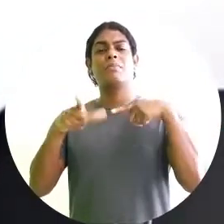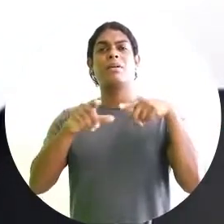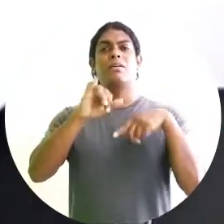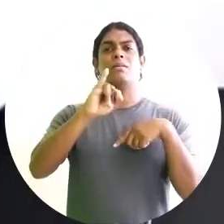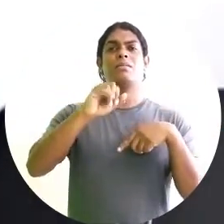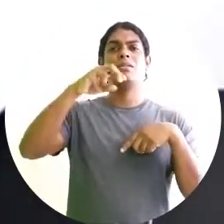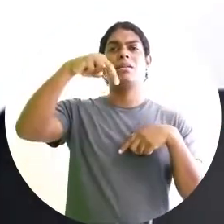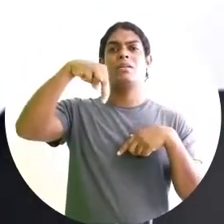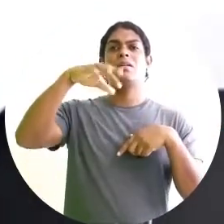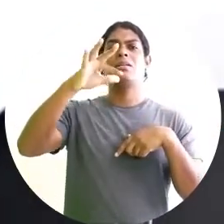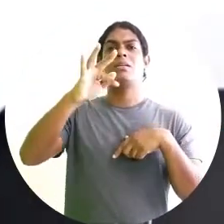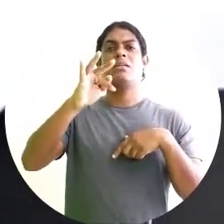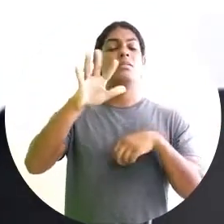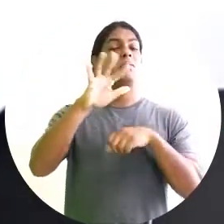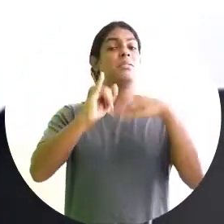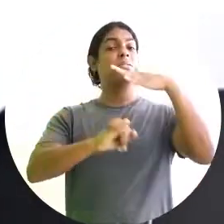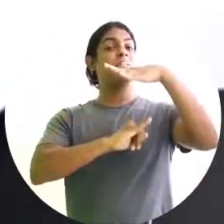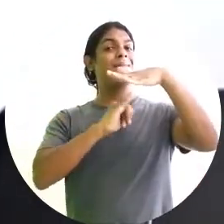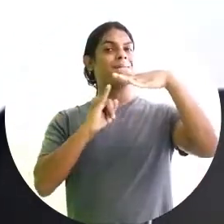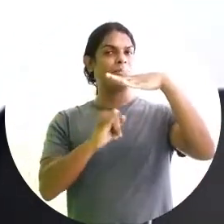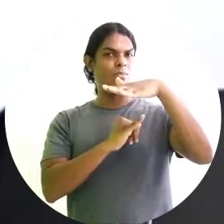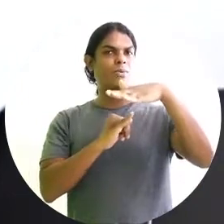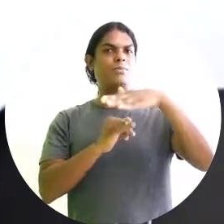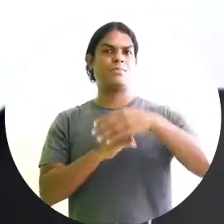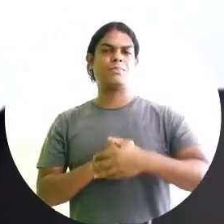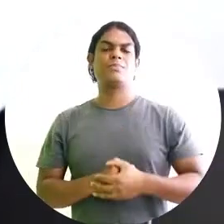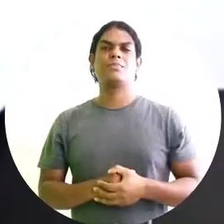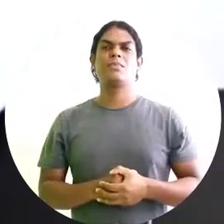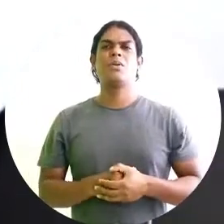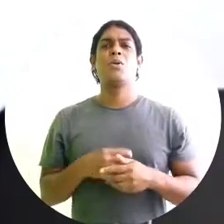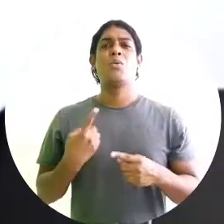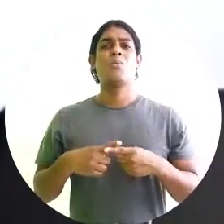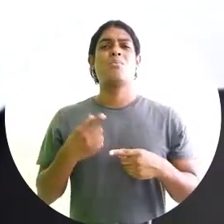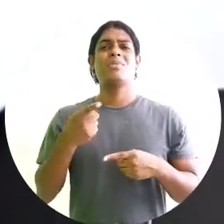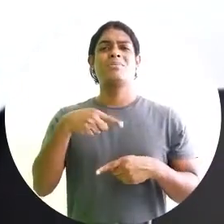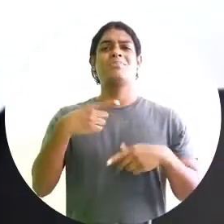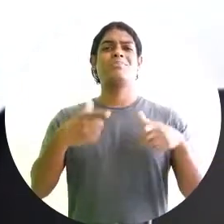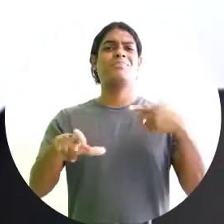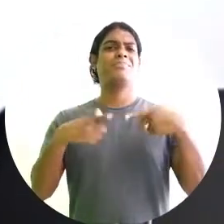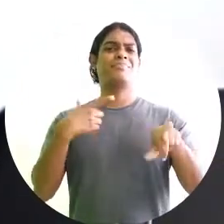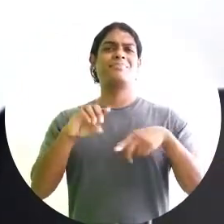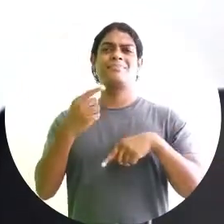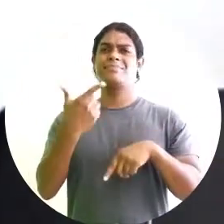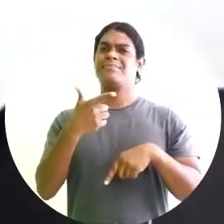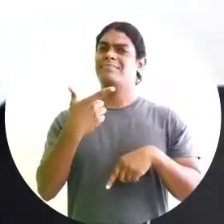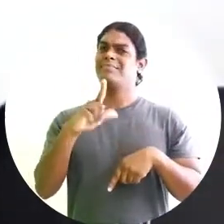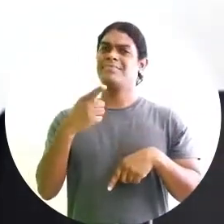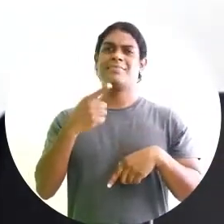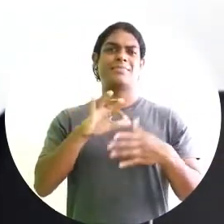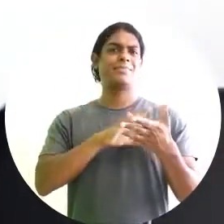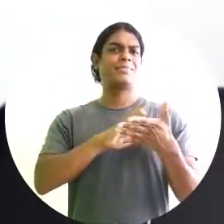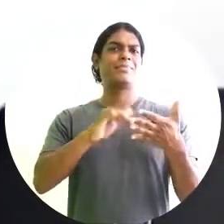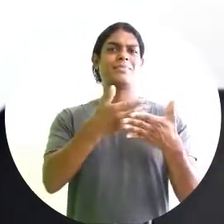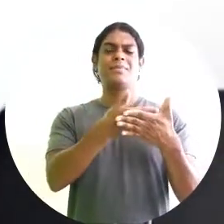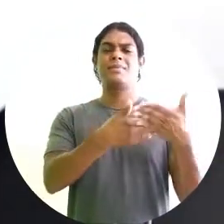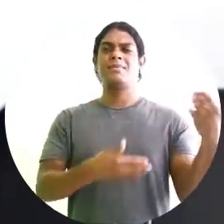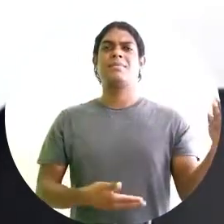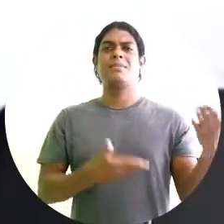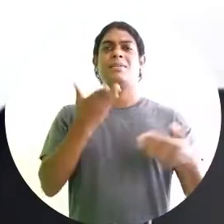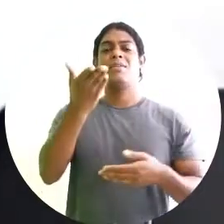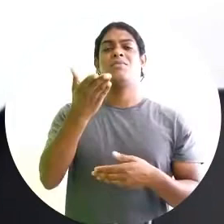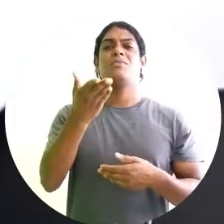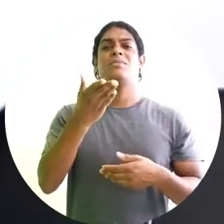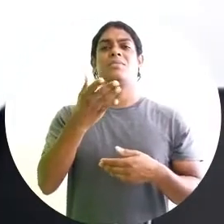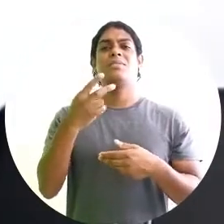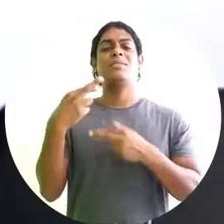a falta do registro formal do empregado, certo? E vocês são responsáveis por esse registro, que são os